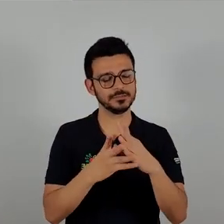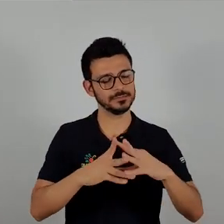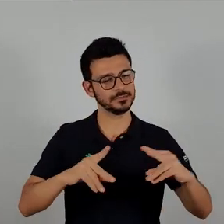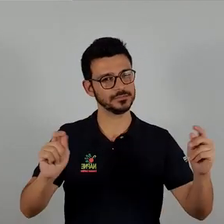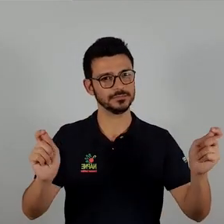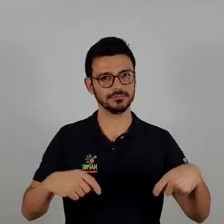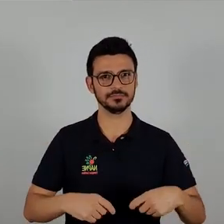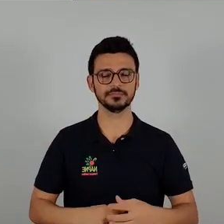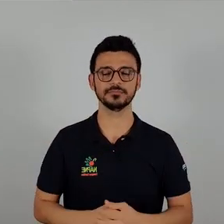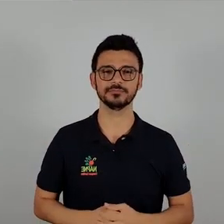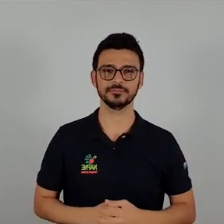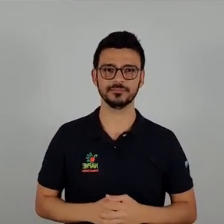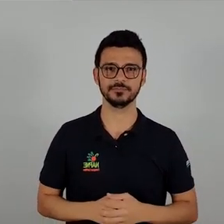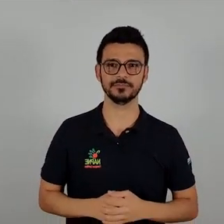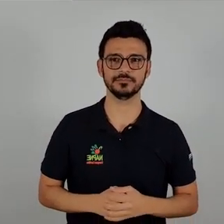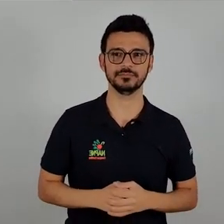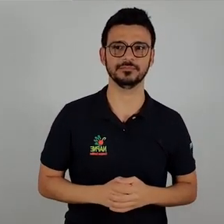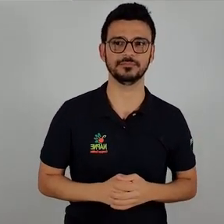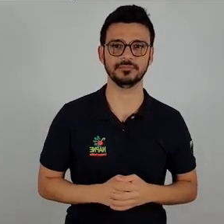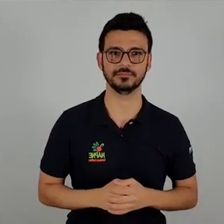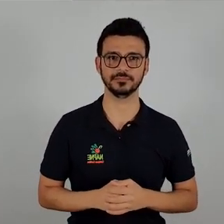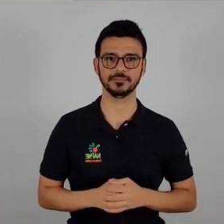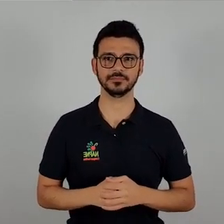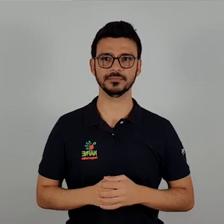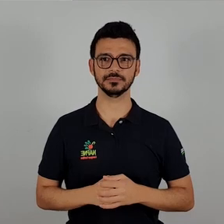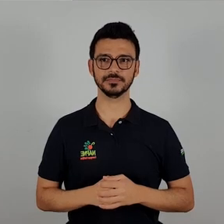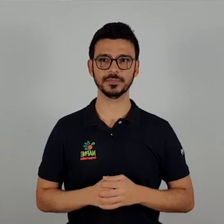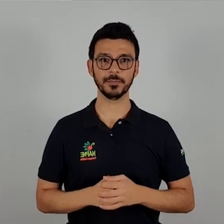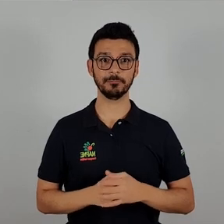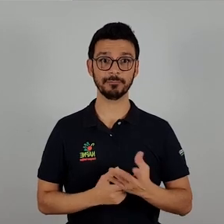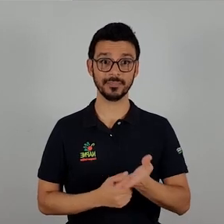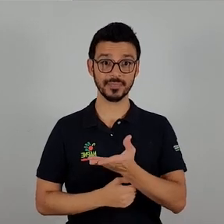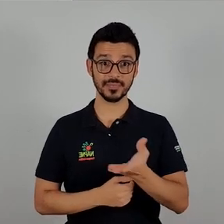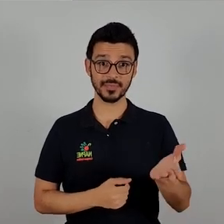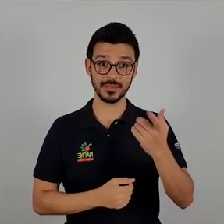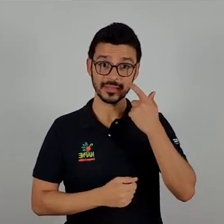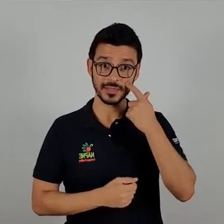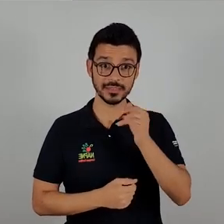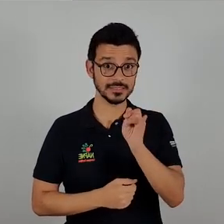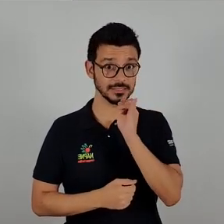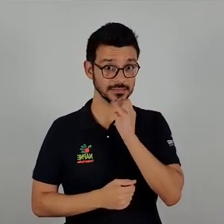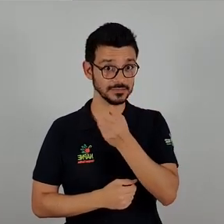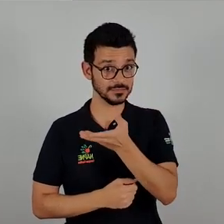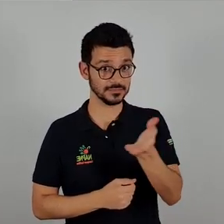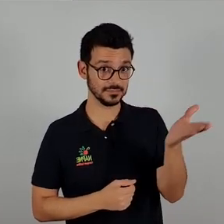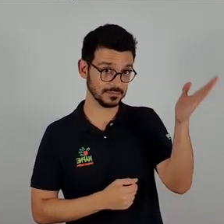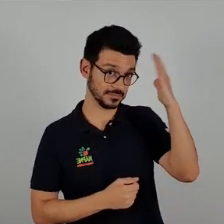isso. E tudo isso eu tenho que ter dentro de uma única fórmula para que o resultado seja pleno.